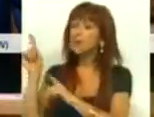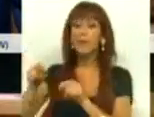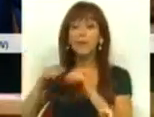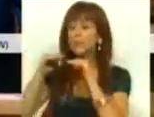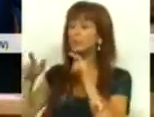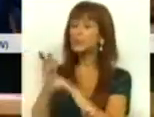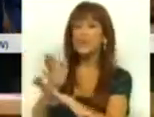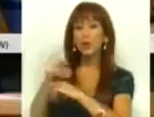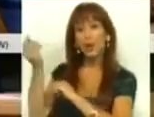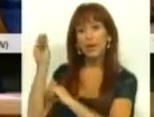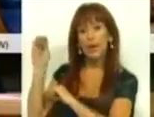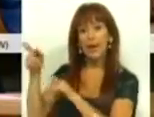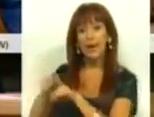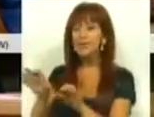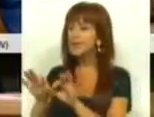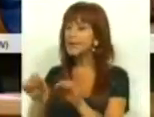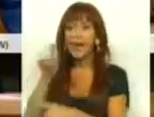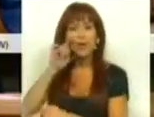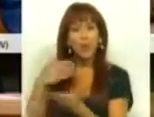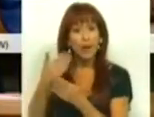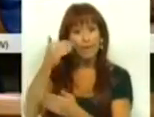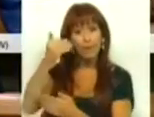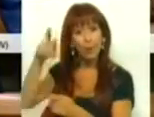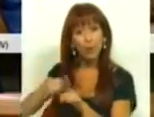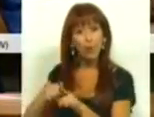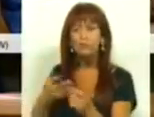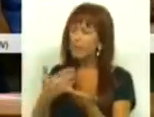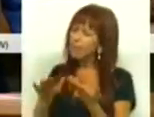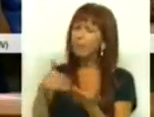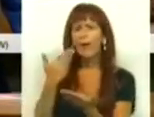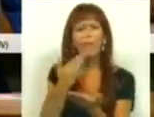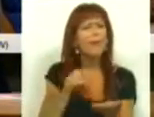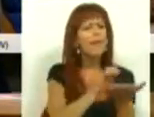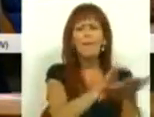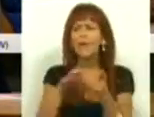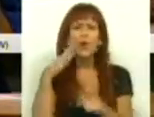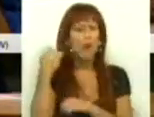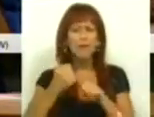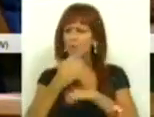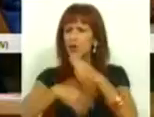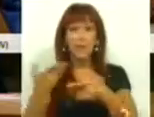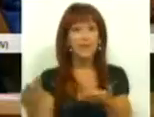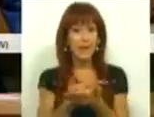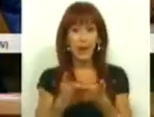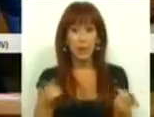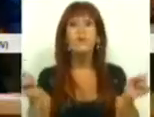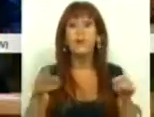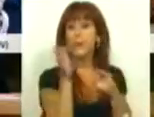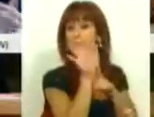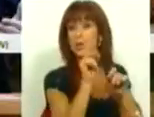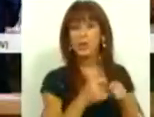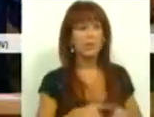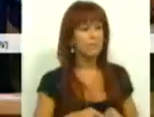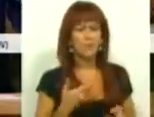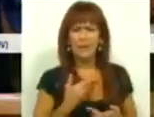da estabilização do setor financeiro, de forma a assegurar no futuro a fluidez do crédito e o normal funcionamento da economia. É o caso